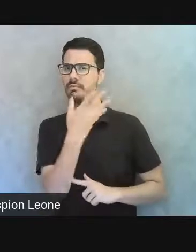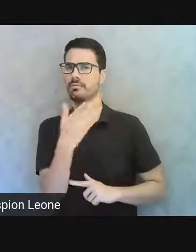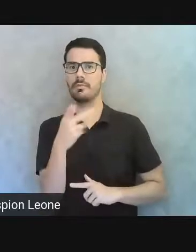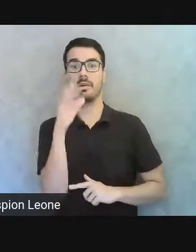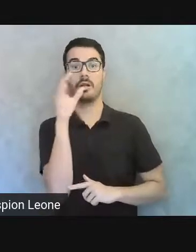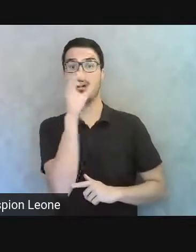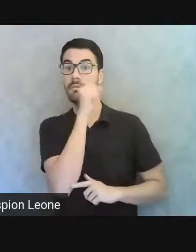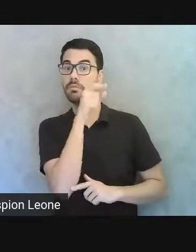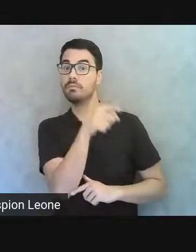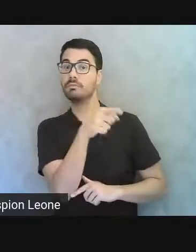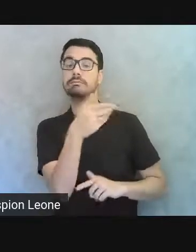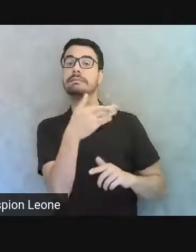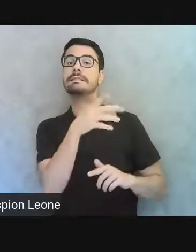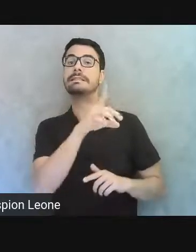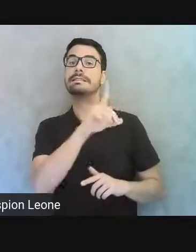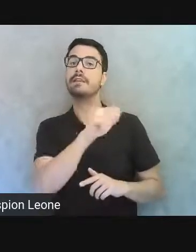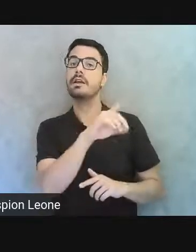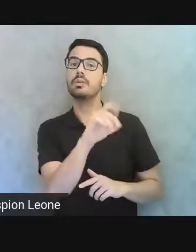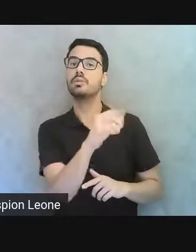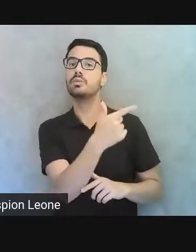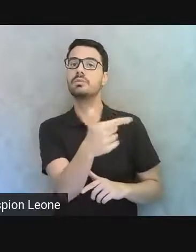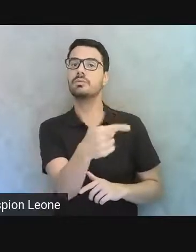rápida e muito abrangente. Então,